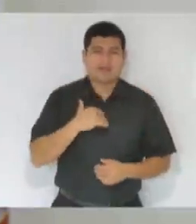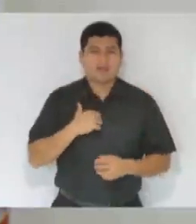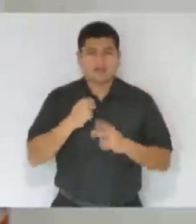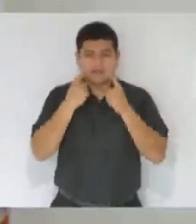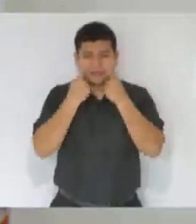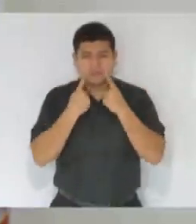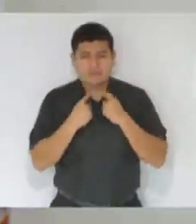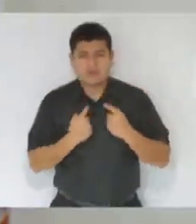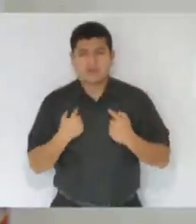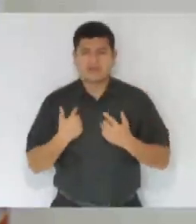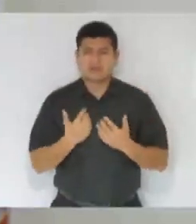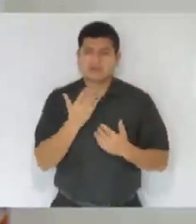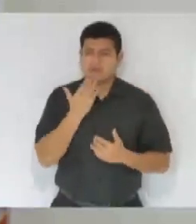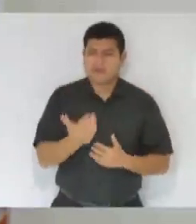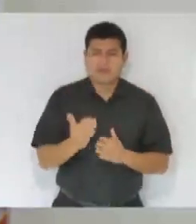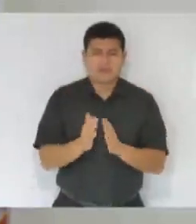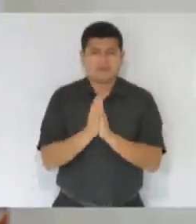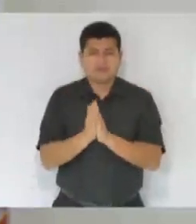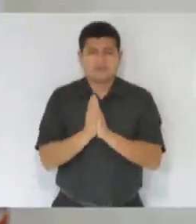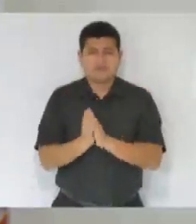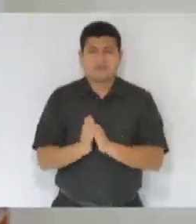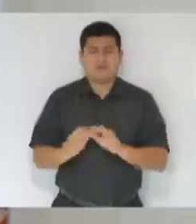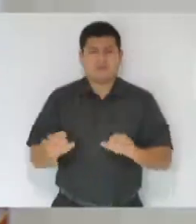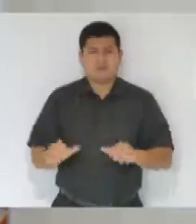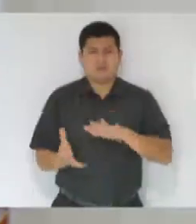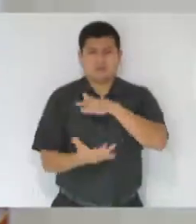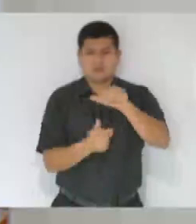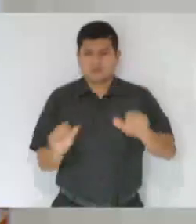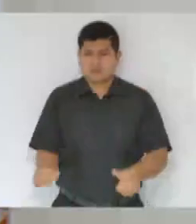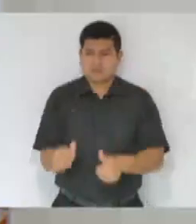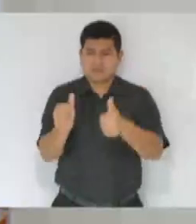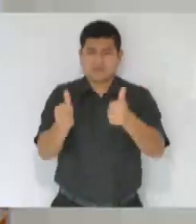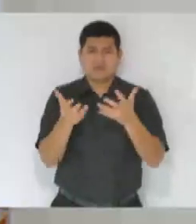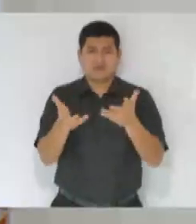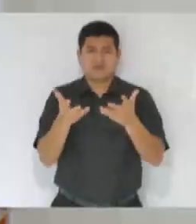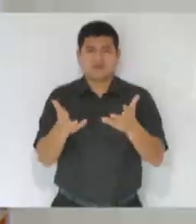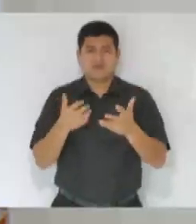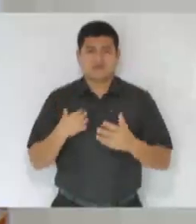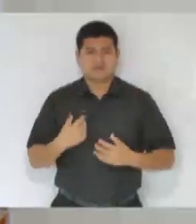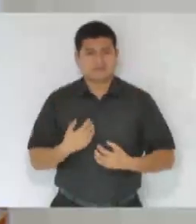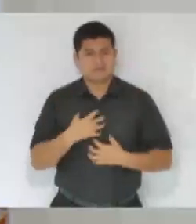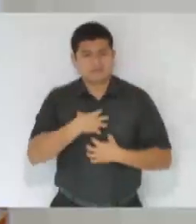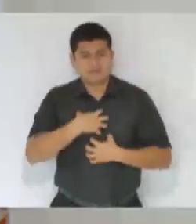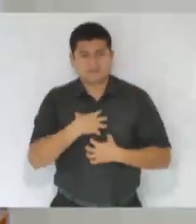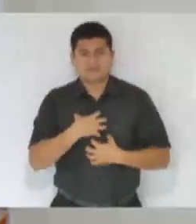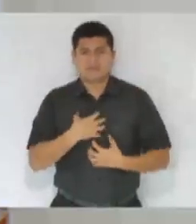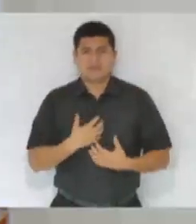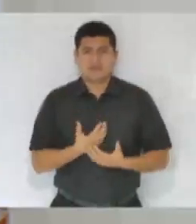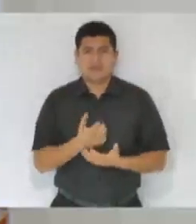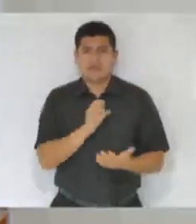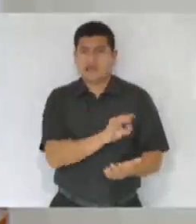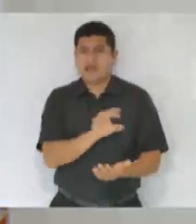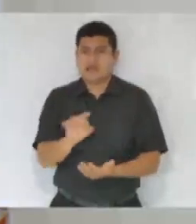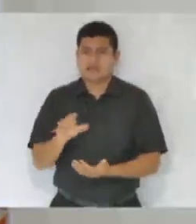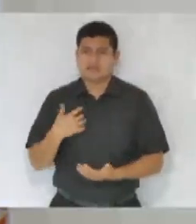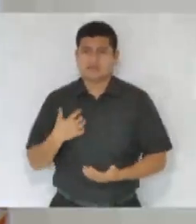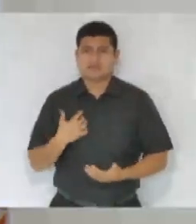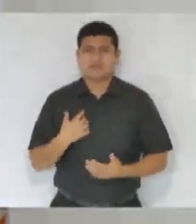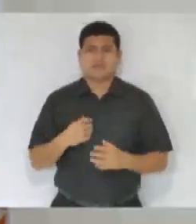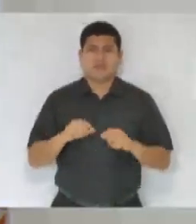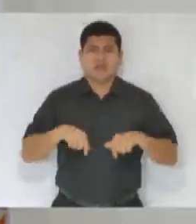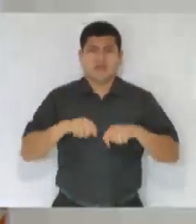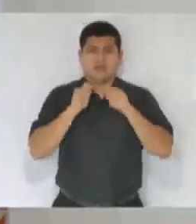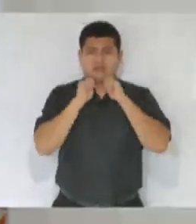por um mundo melhor. Nós contamos com a sensibilidade dos nobres colegas e de todos nesta Casa Legislativa